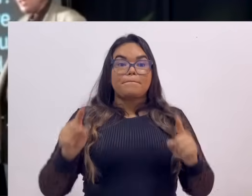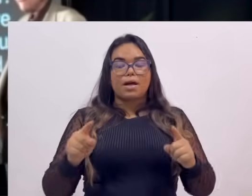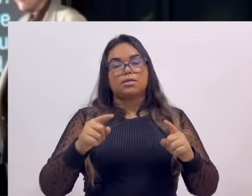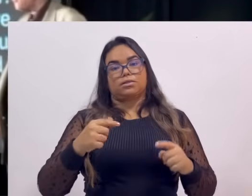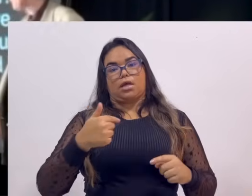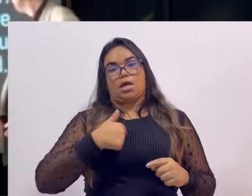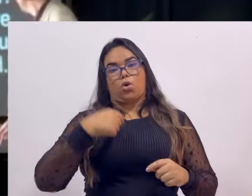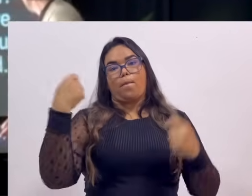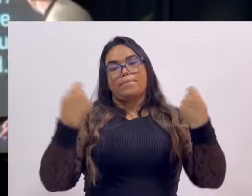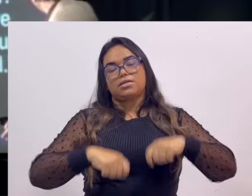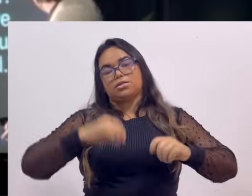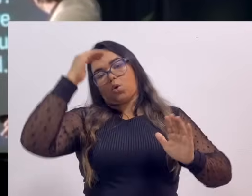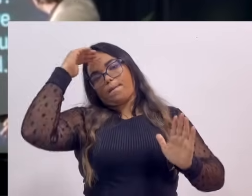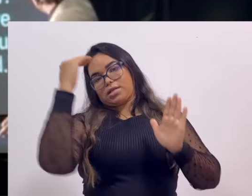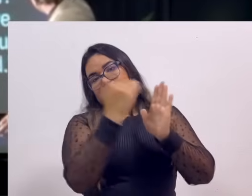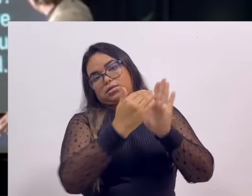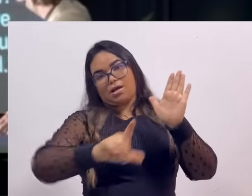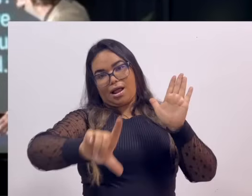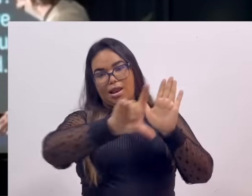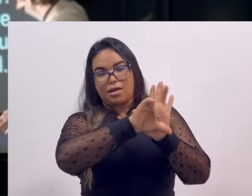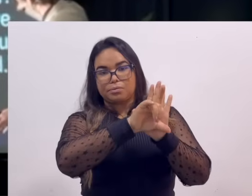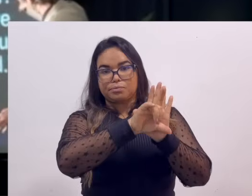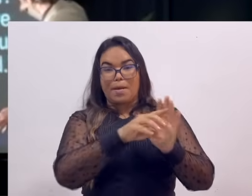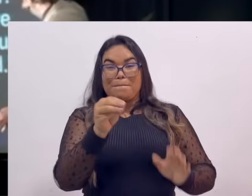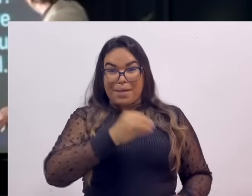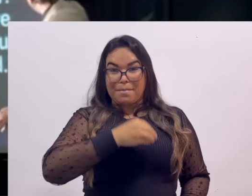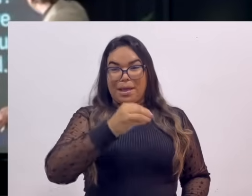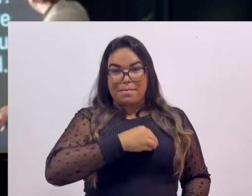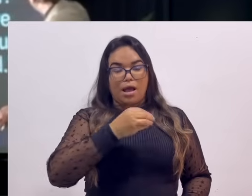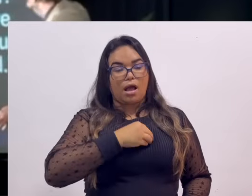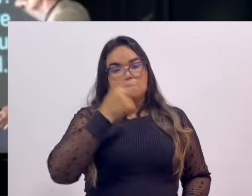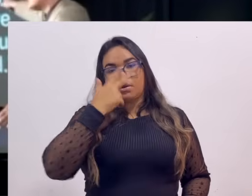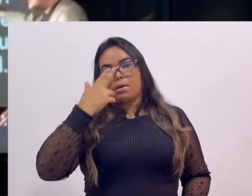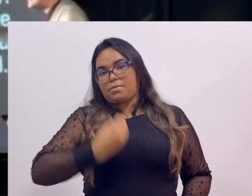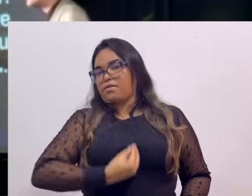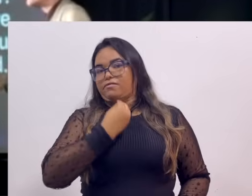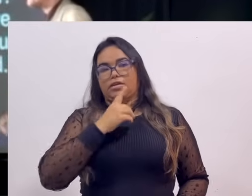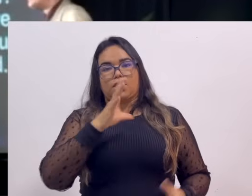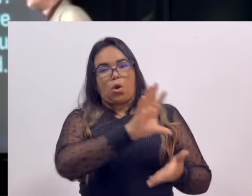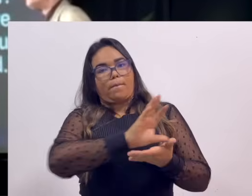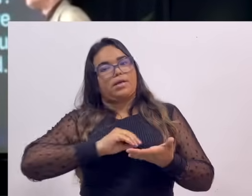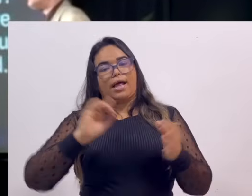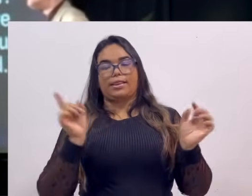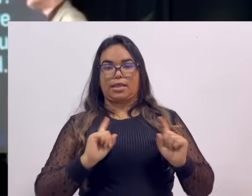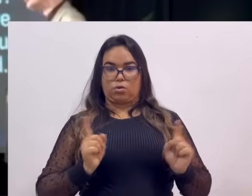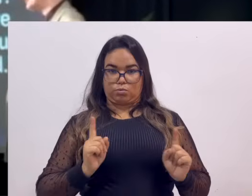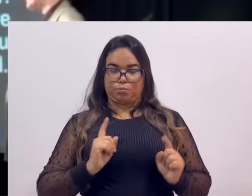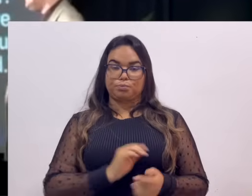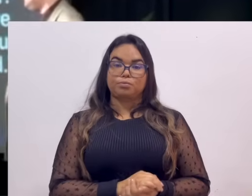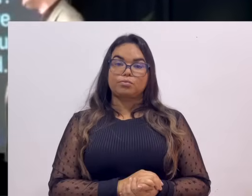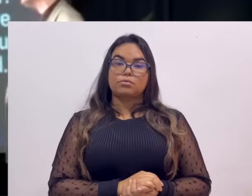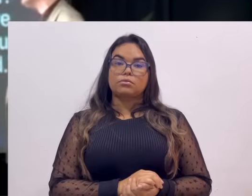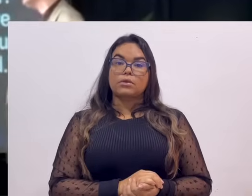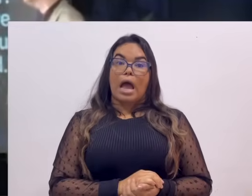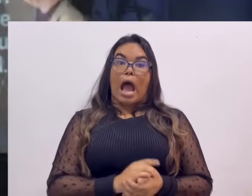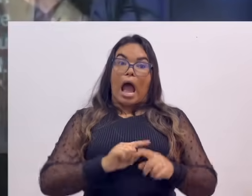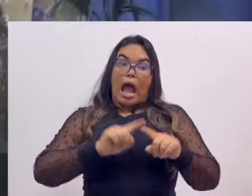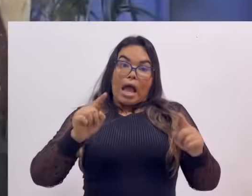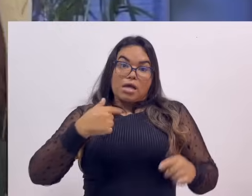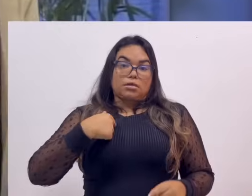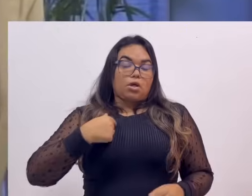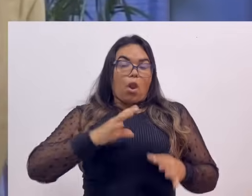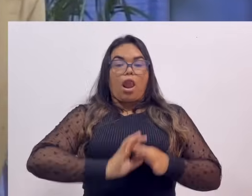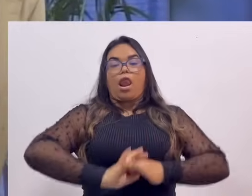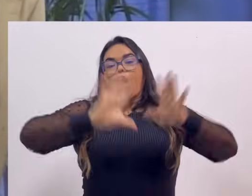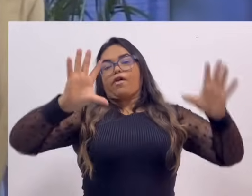transgressão da lei não deve fazer parte da minha vida. Então, agora, por acaso posso pecar? Sim ou